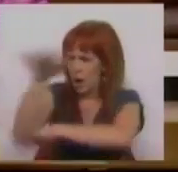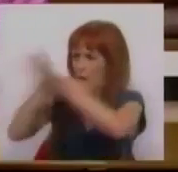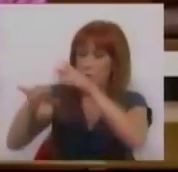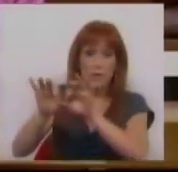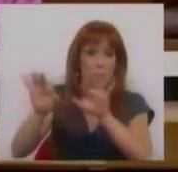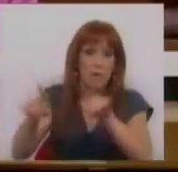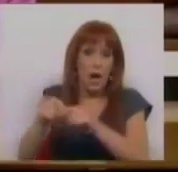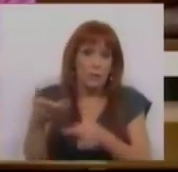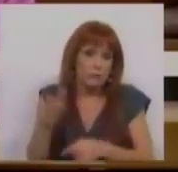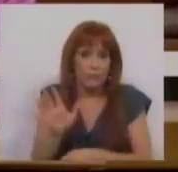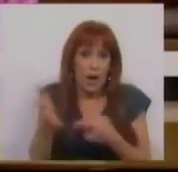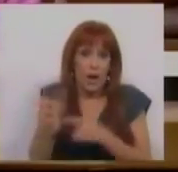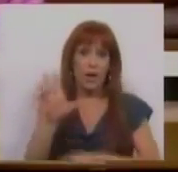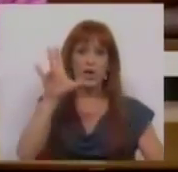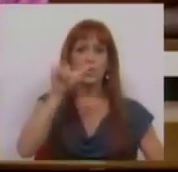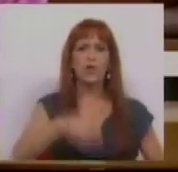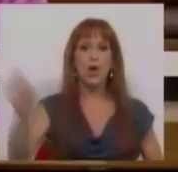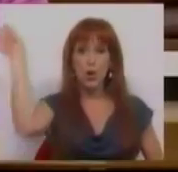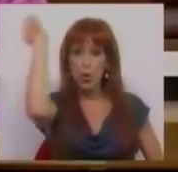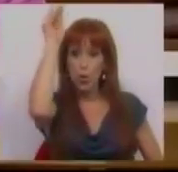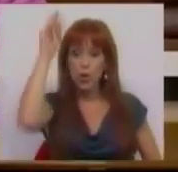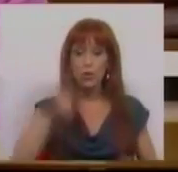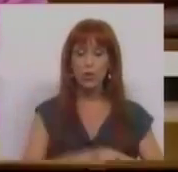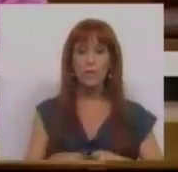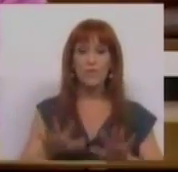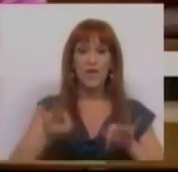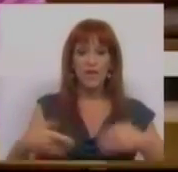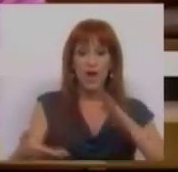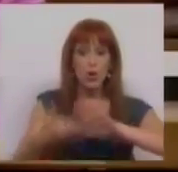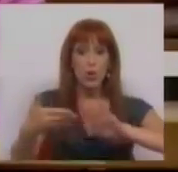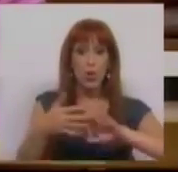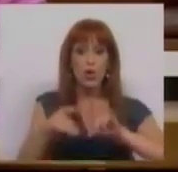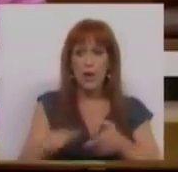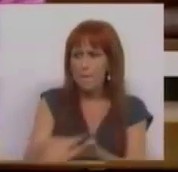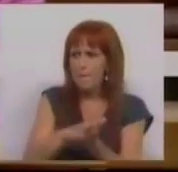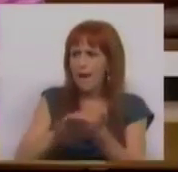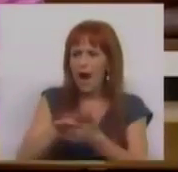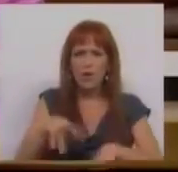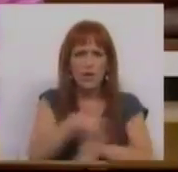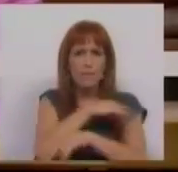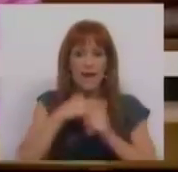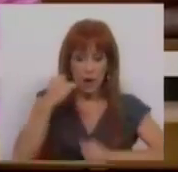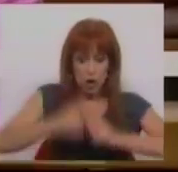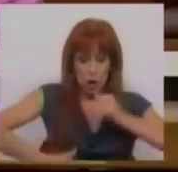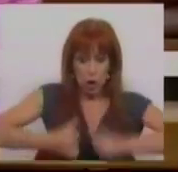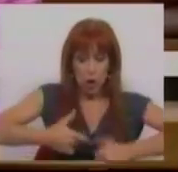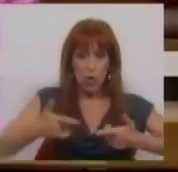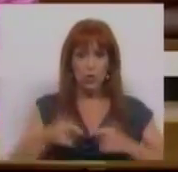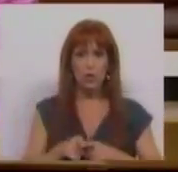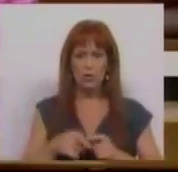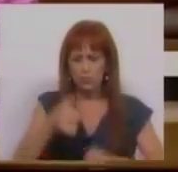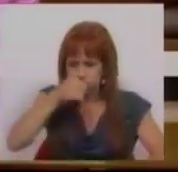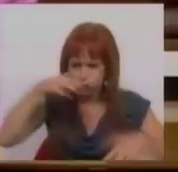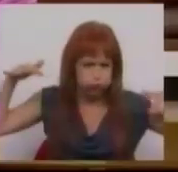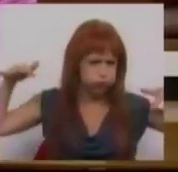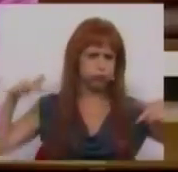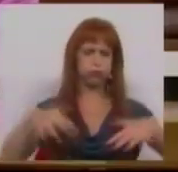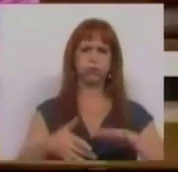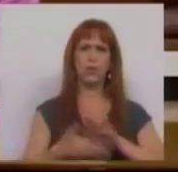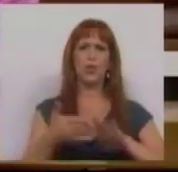como é o caso de Lisboa. No interior, o fim das urgências básicas e médico-cirúrgicas entupiram